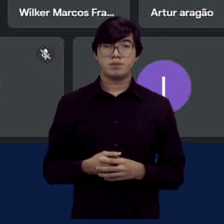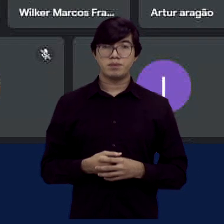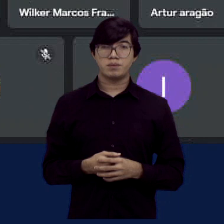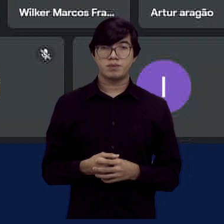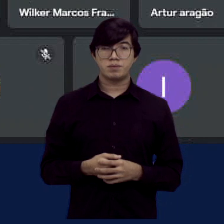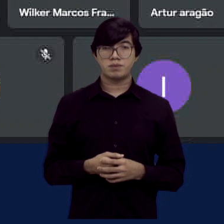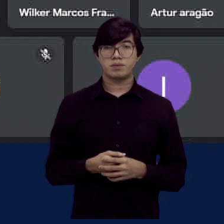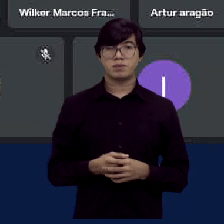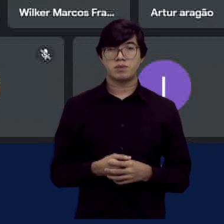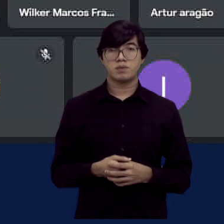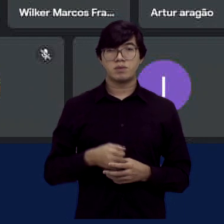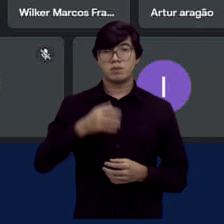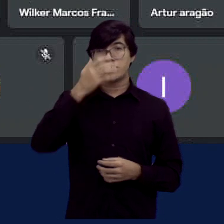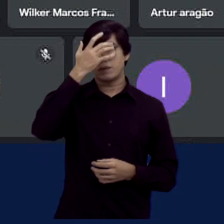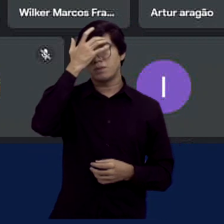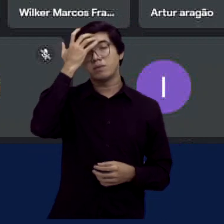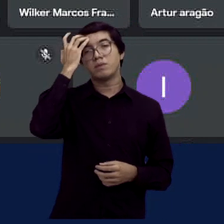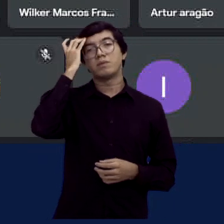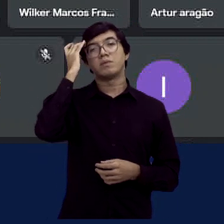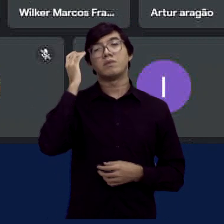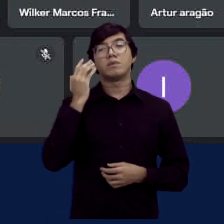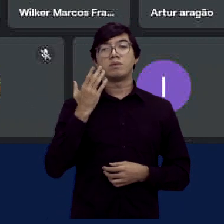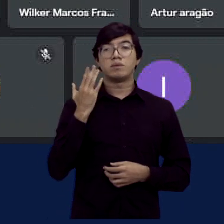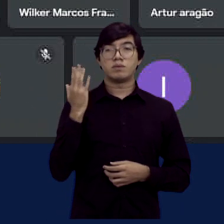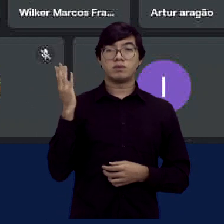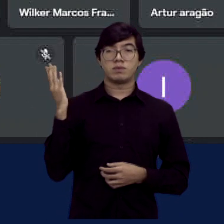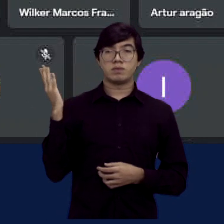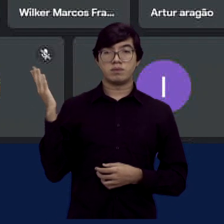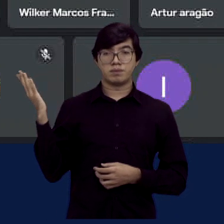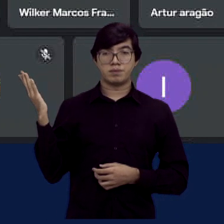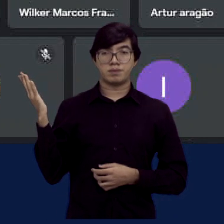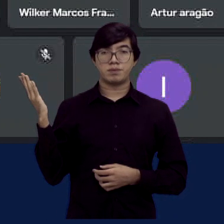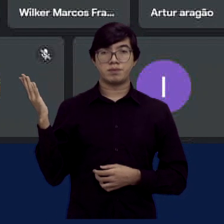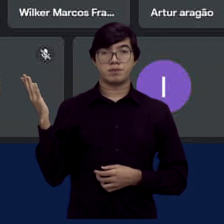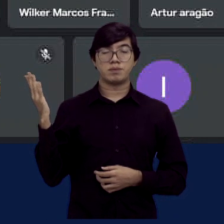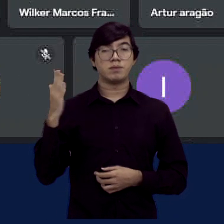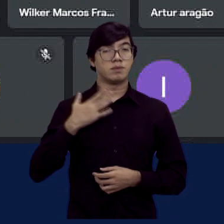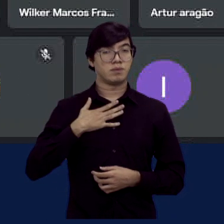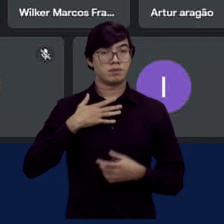Não, tá aí. Esse daí foi um trabalho que eu fiz